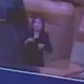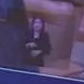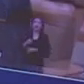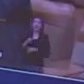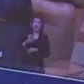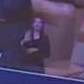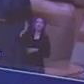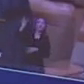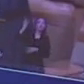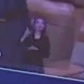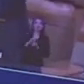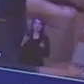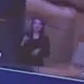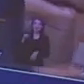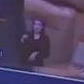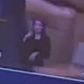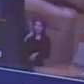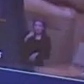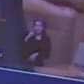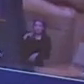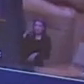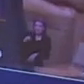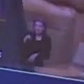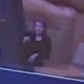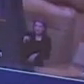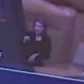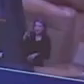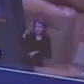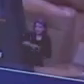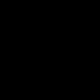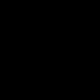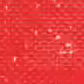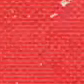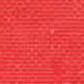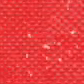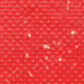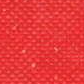nenhum, se dependesse desses que ele diz que, são inofensivos e tranquilos.